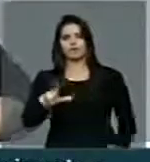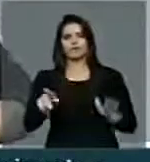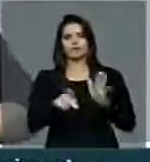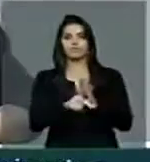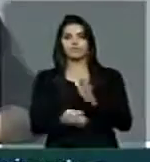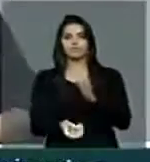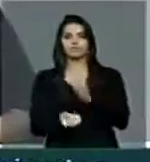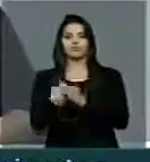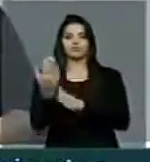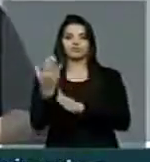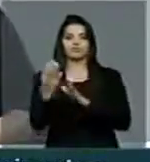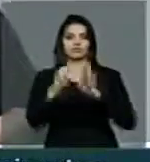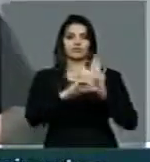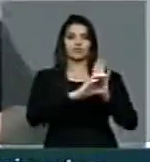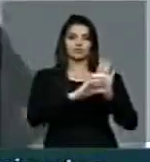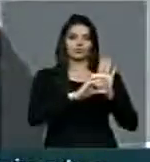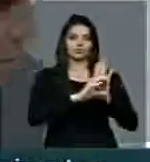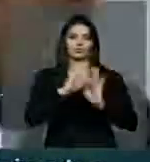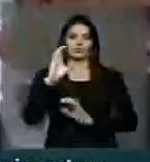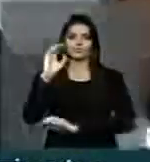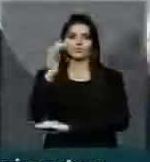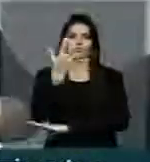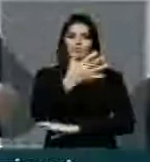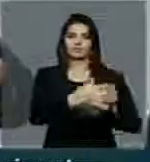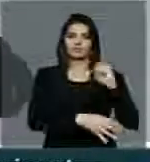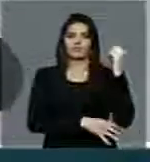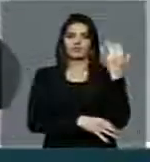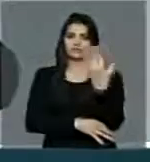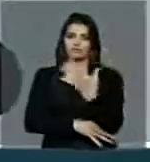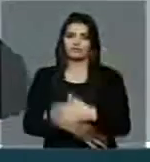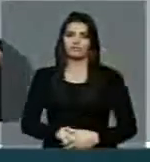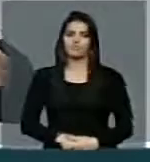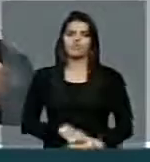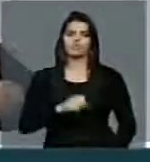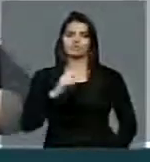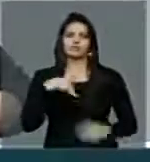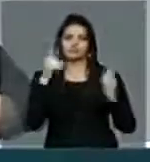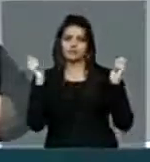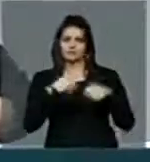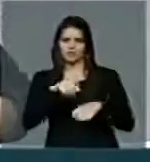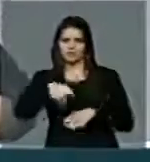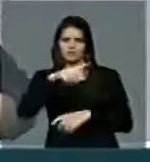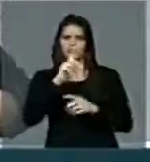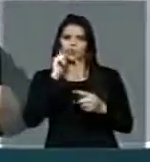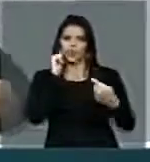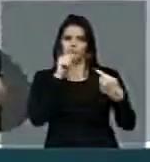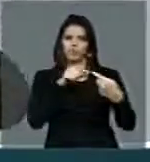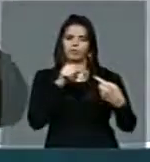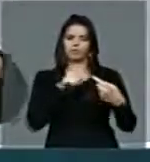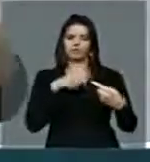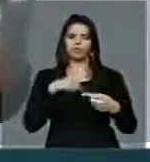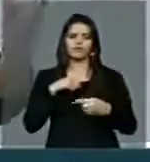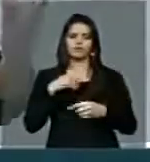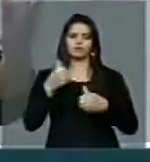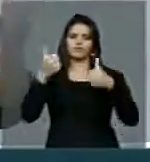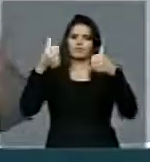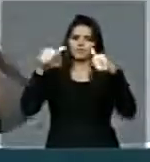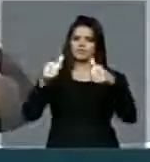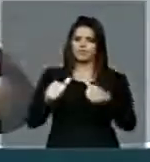Florestal. Eu vou me permitir, se não houver objeção dos senhores dessa comissão, fazer uma apreciação